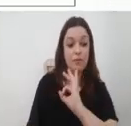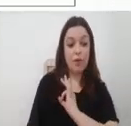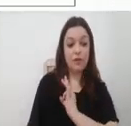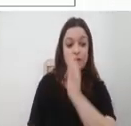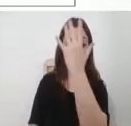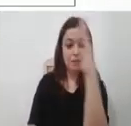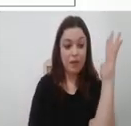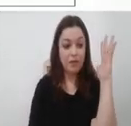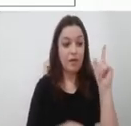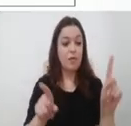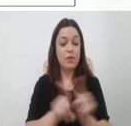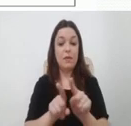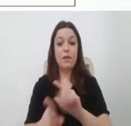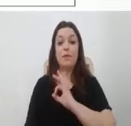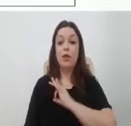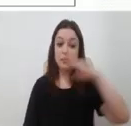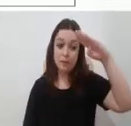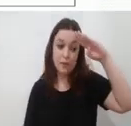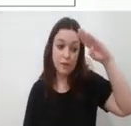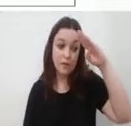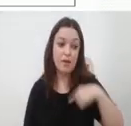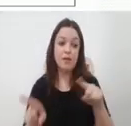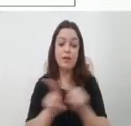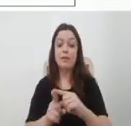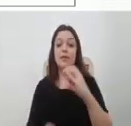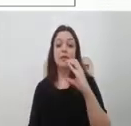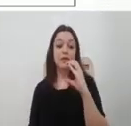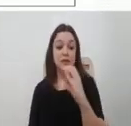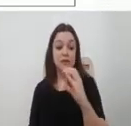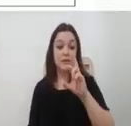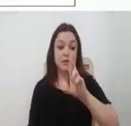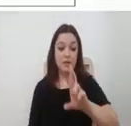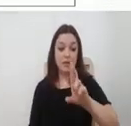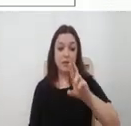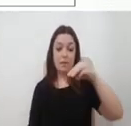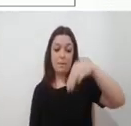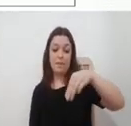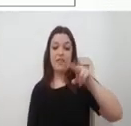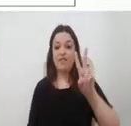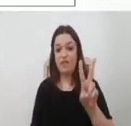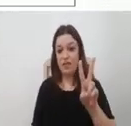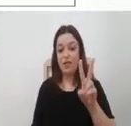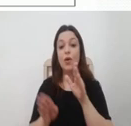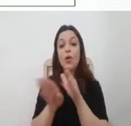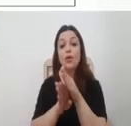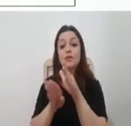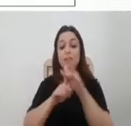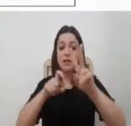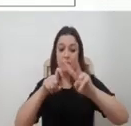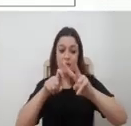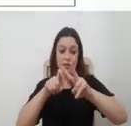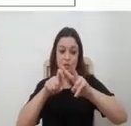polícia militar, polícia ambiental e ao Conselho Regional de Medicina Veterinária. O Conselho Regional de